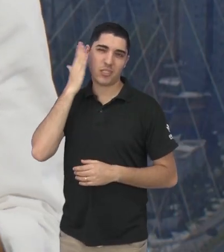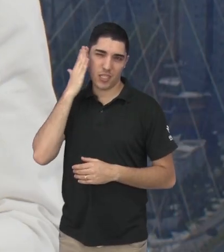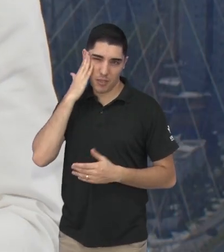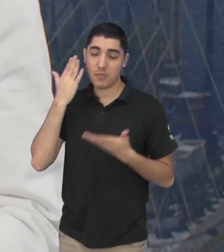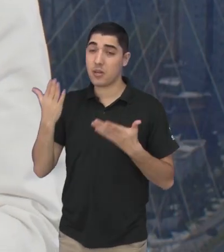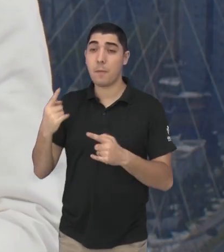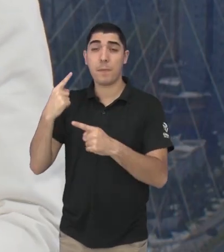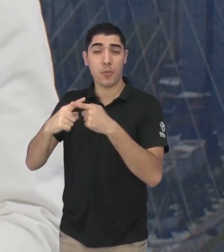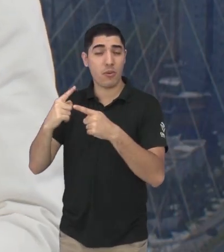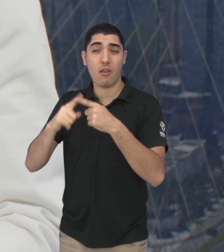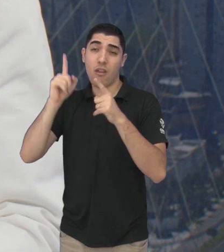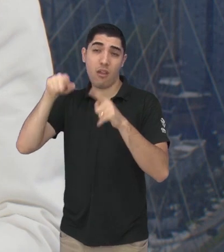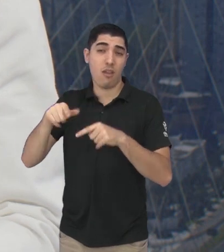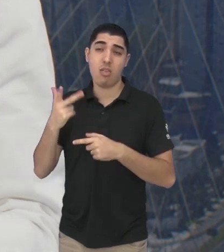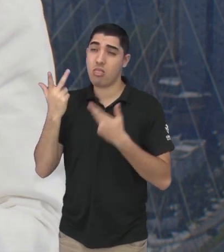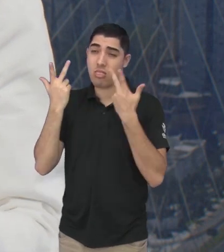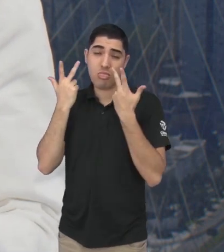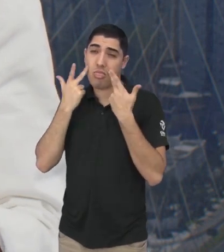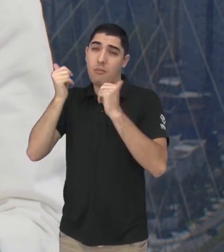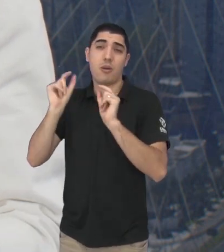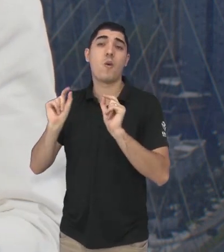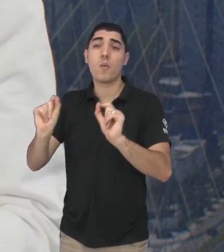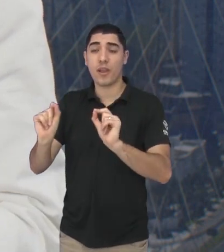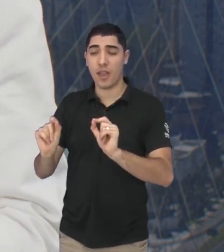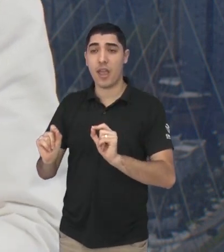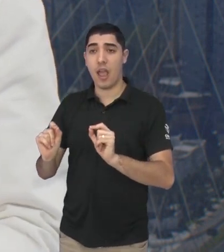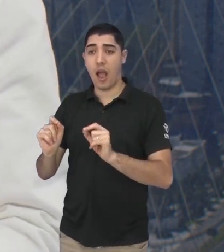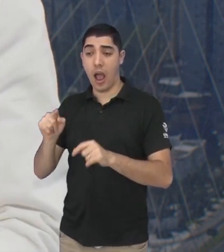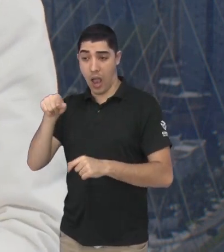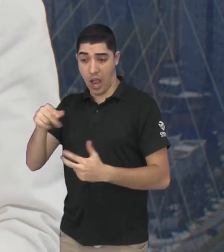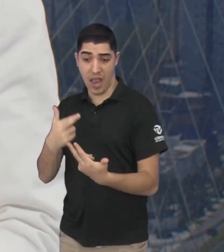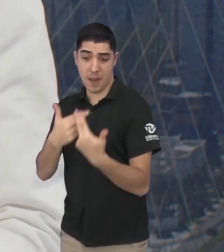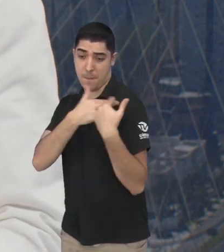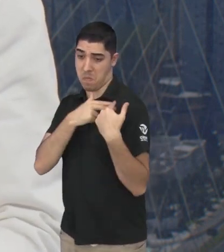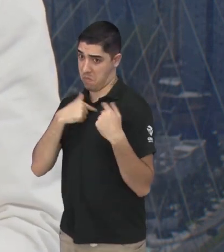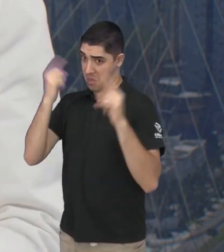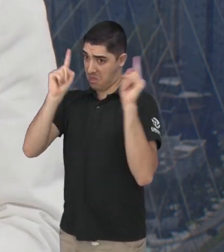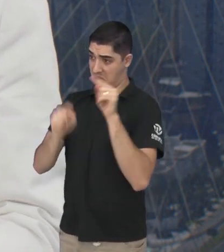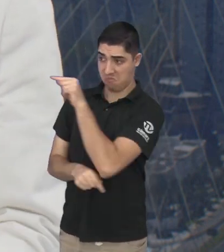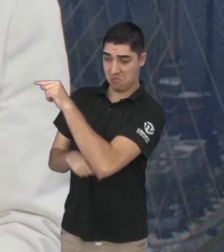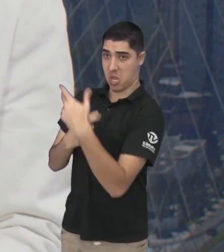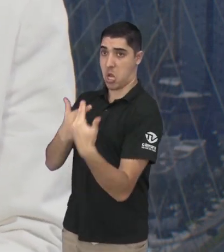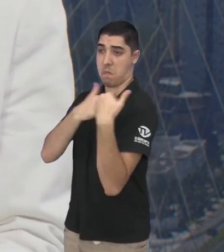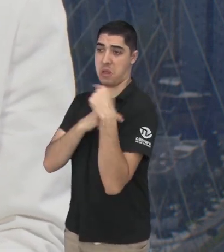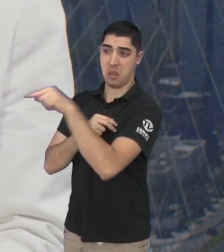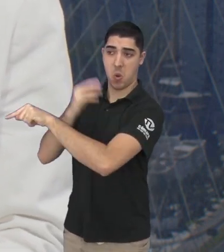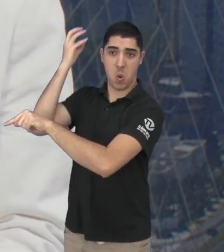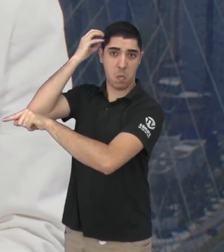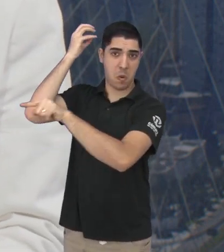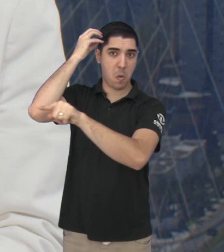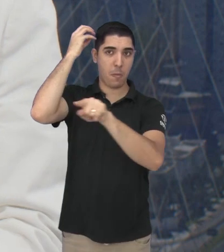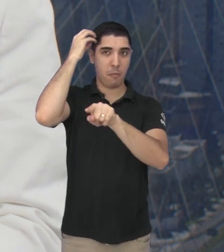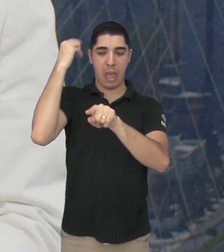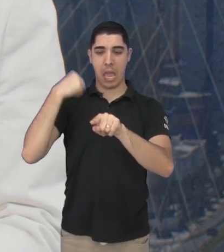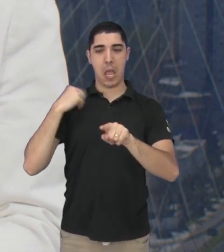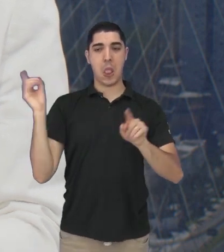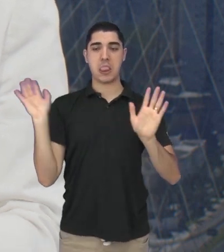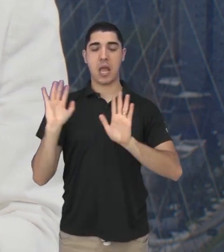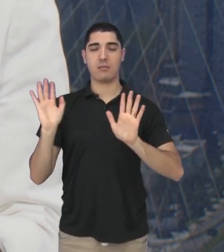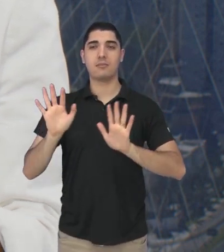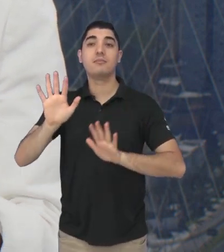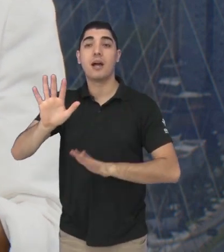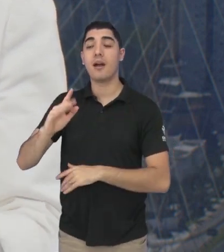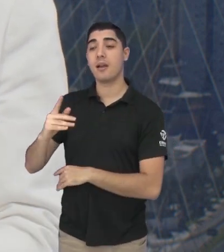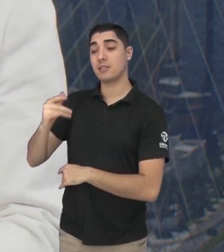o muito natural do ser humano é ele sempre jogar a responsabilidade para o outro, né? E o que é a prevenção, na verdade? A prevenção é